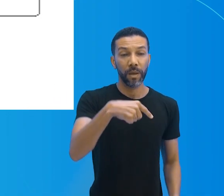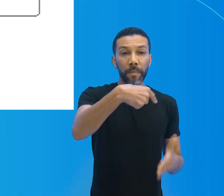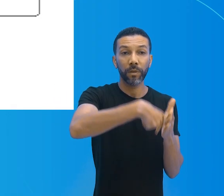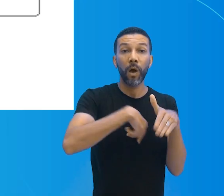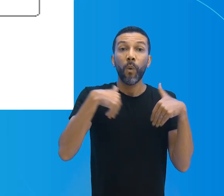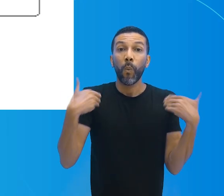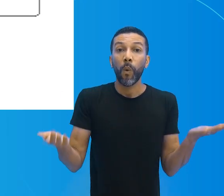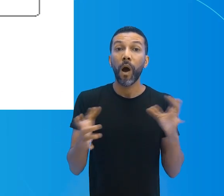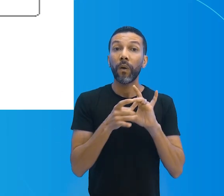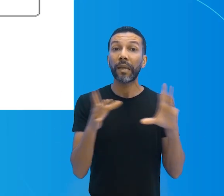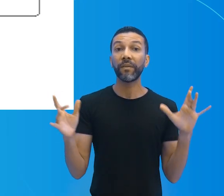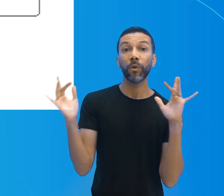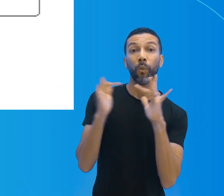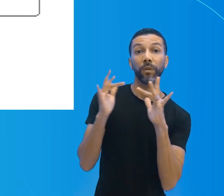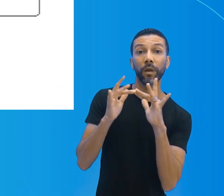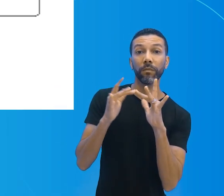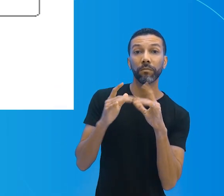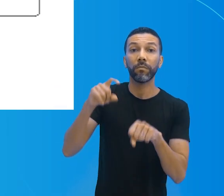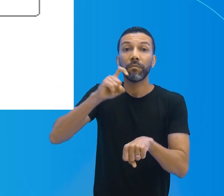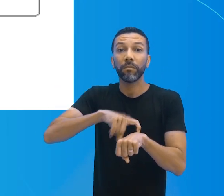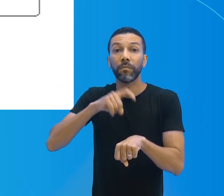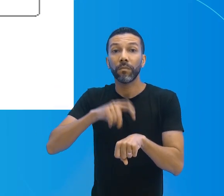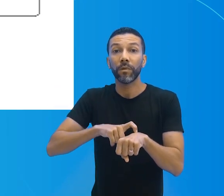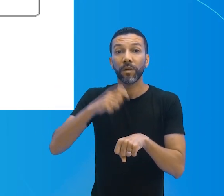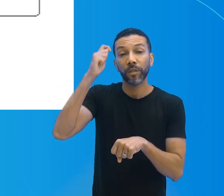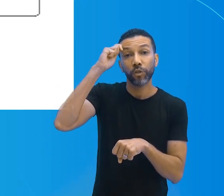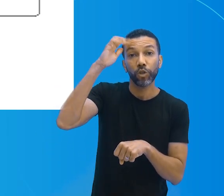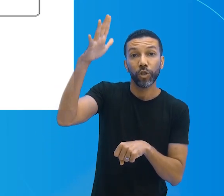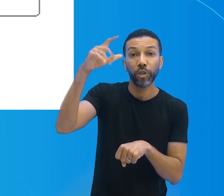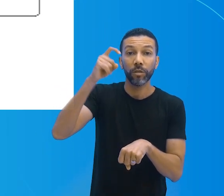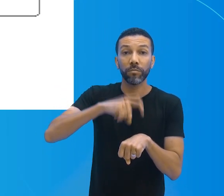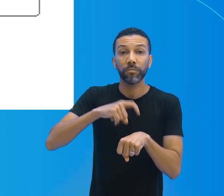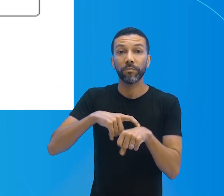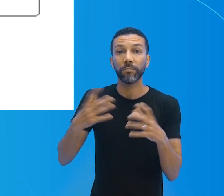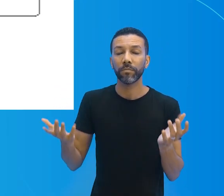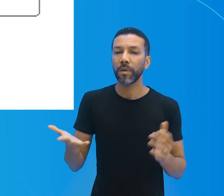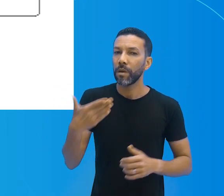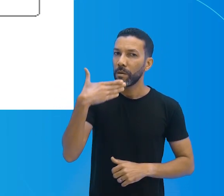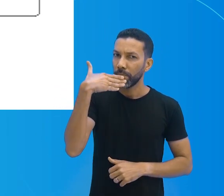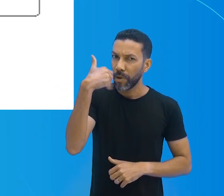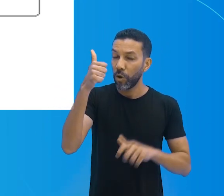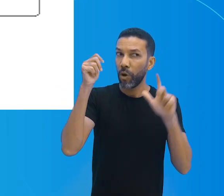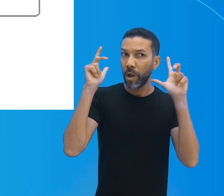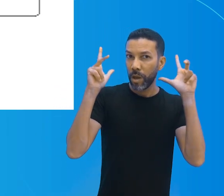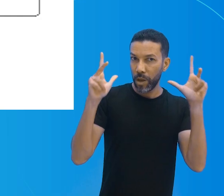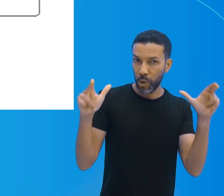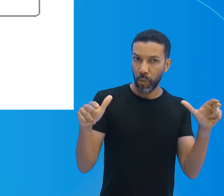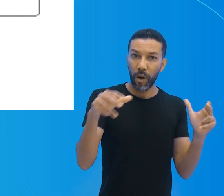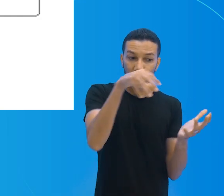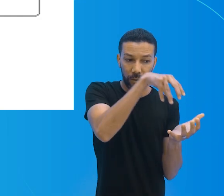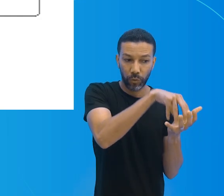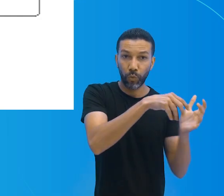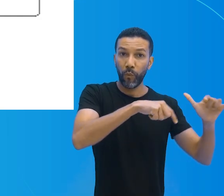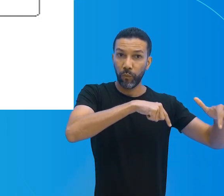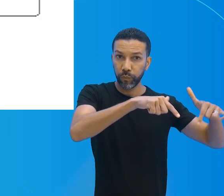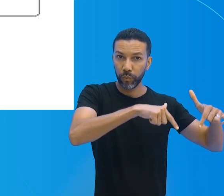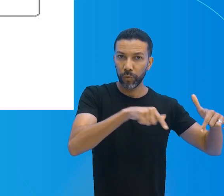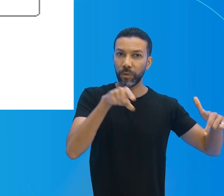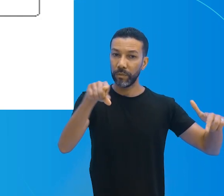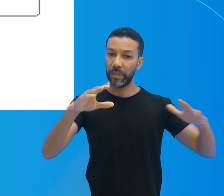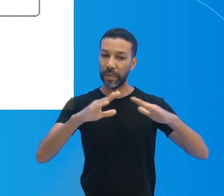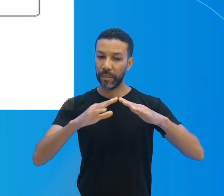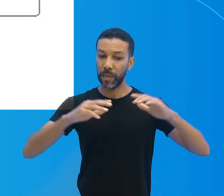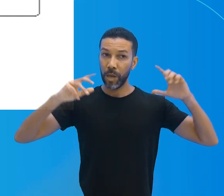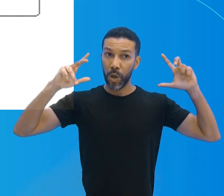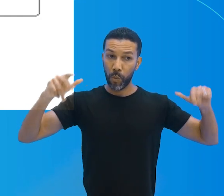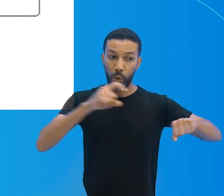minha disponibilidade para contato, certo? Que recomenda-se que seja a mesma do horário de funcionamento da sua